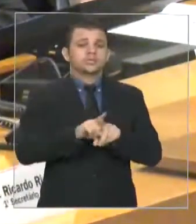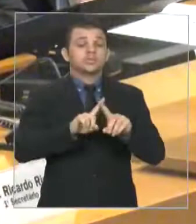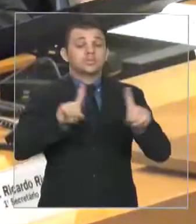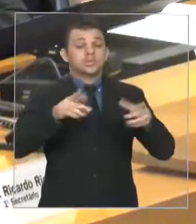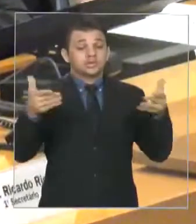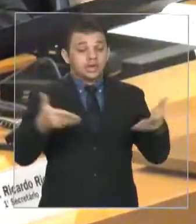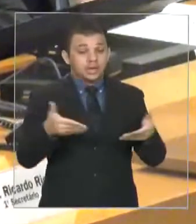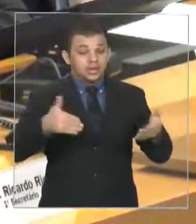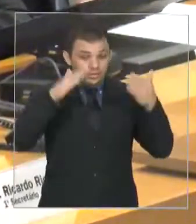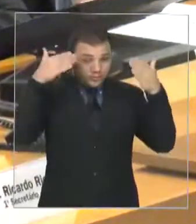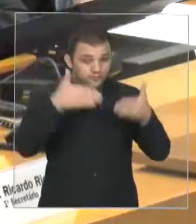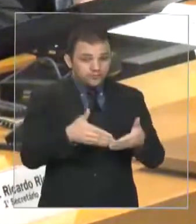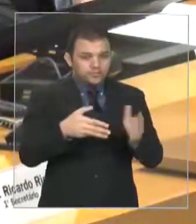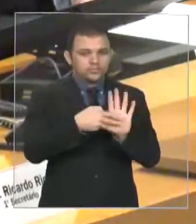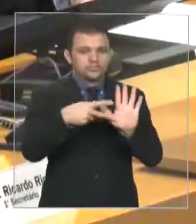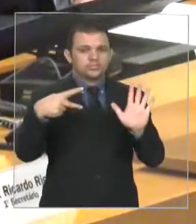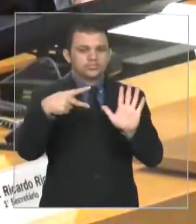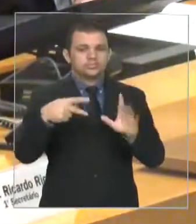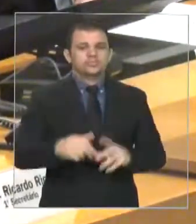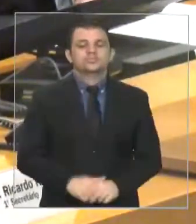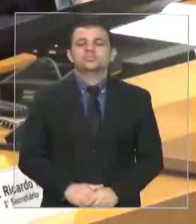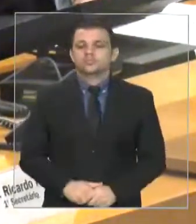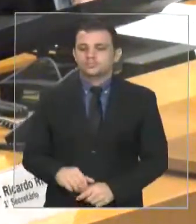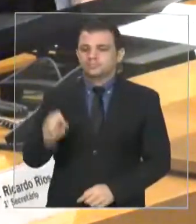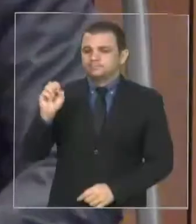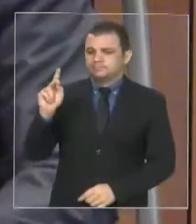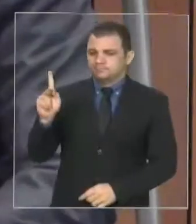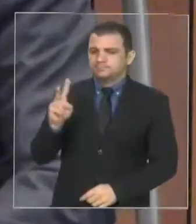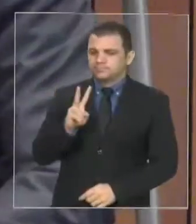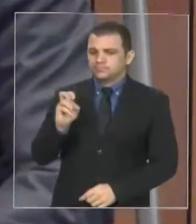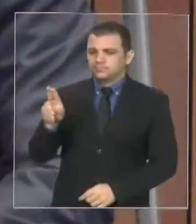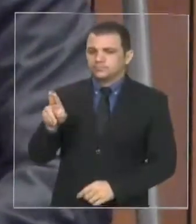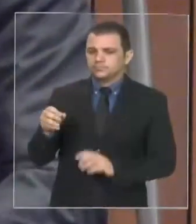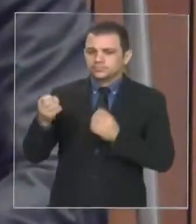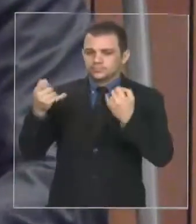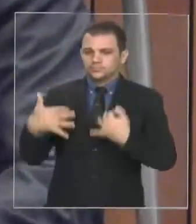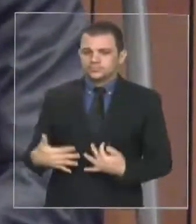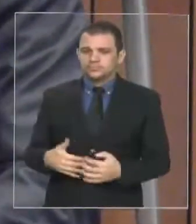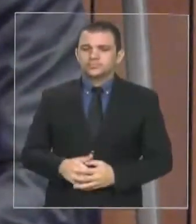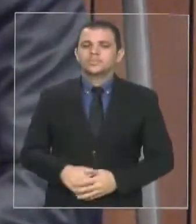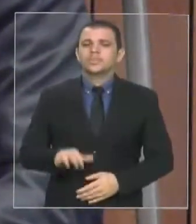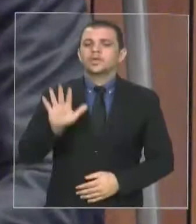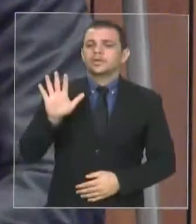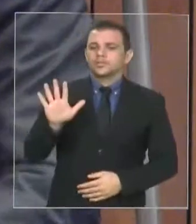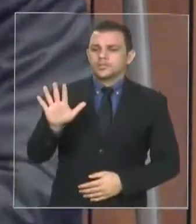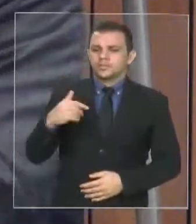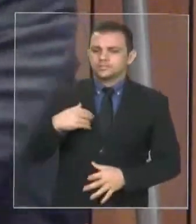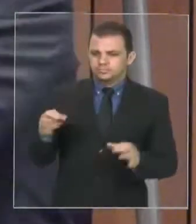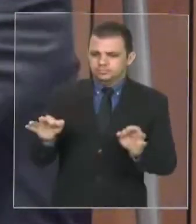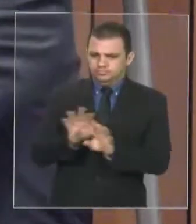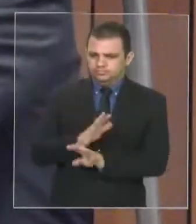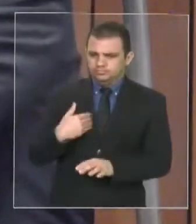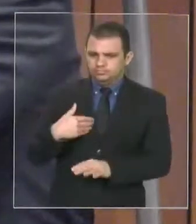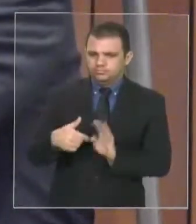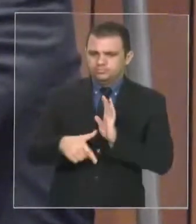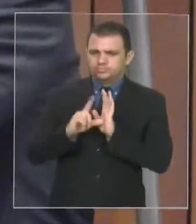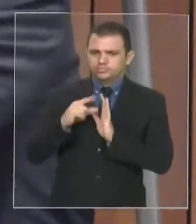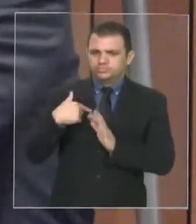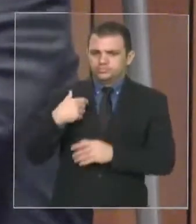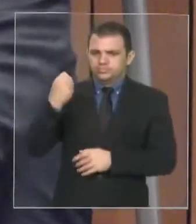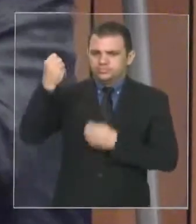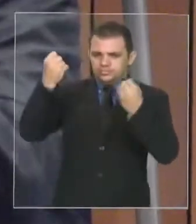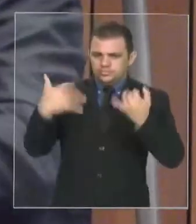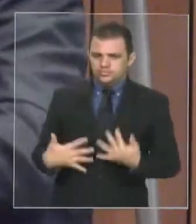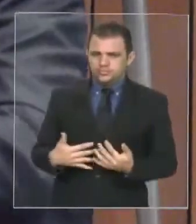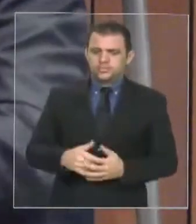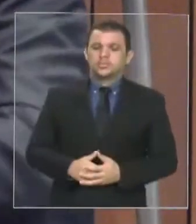provisória. Ok, vou entrar para a sua medida provisória. Mas só para finalizar, senhor presidente, só para finalizar o que eu estava falando,